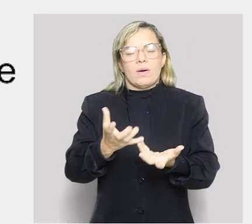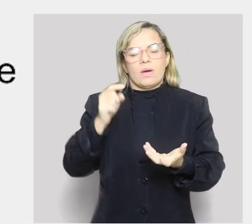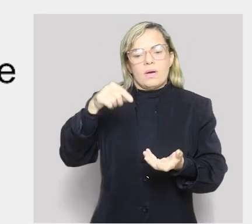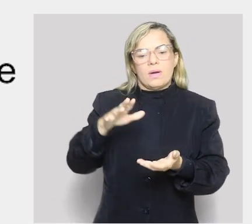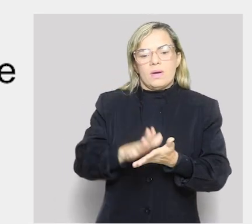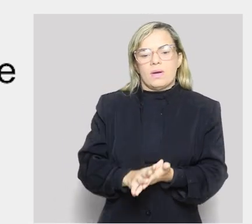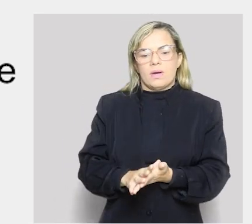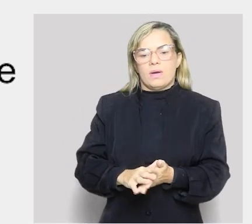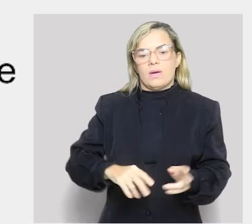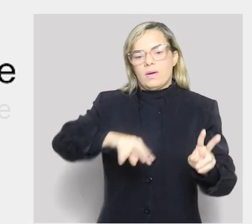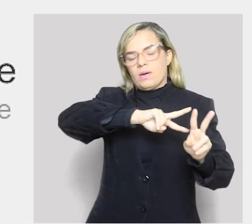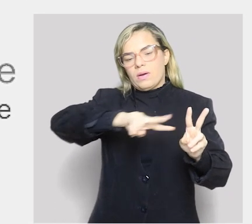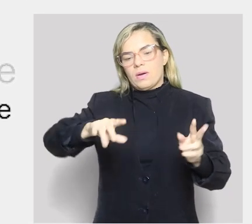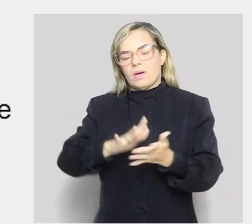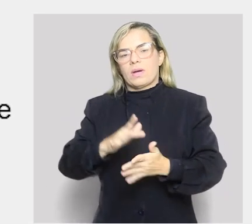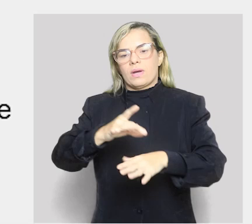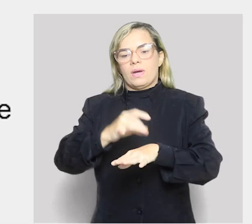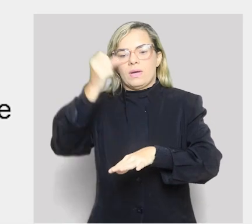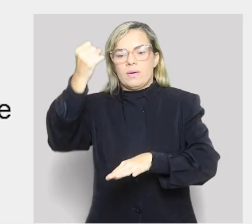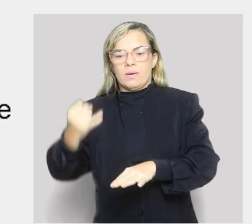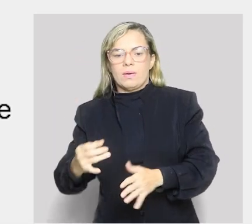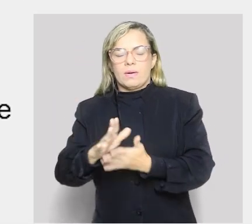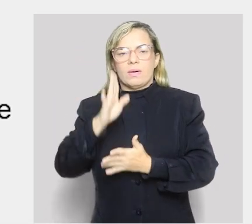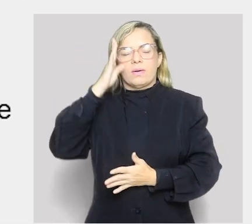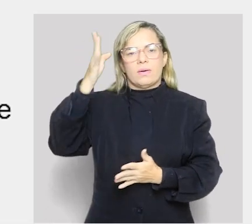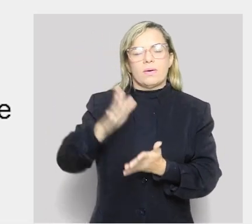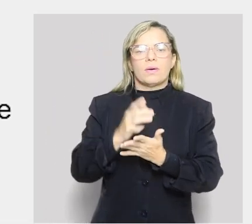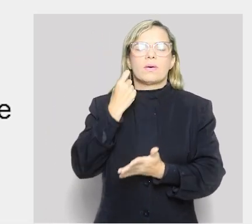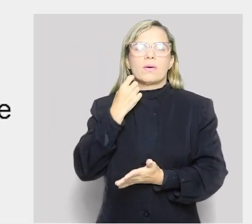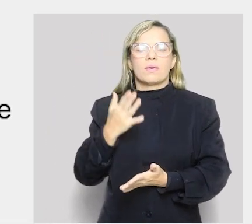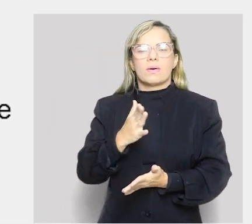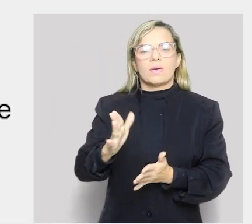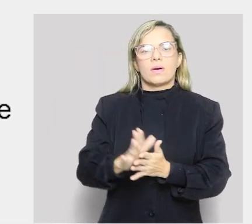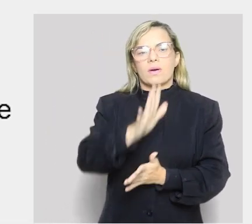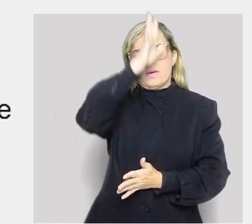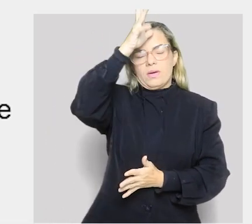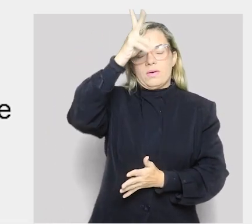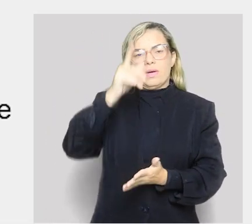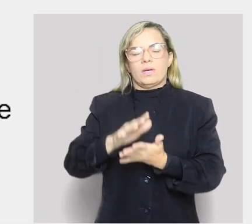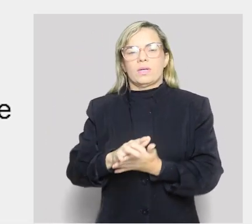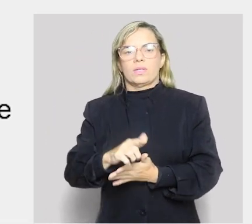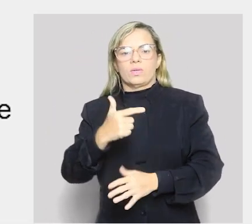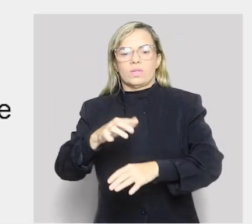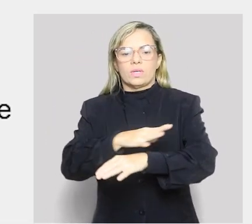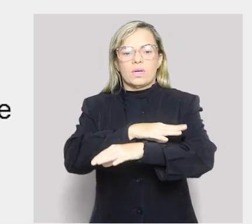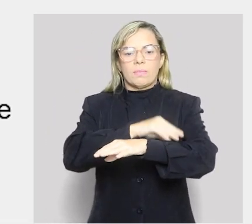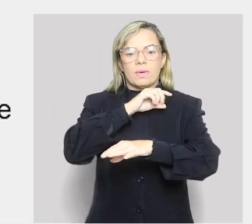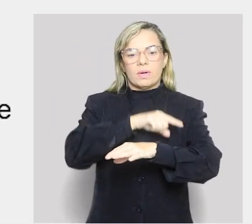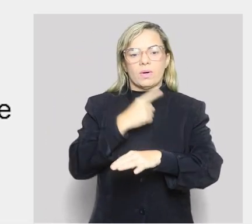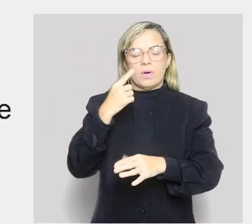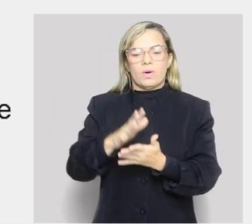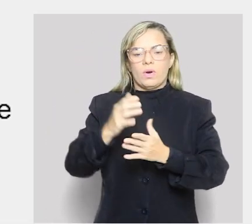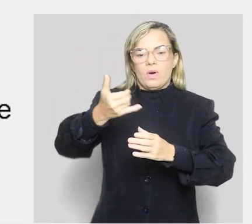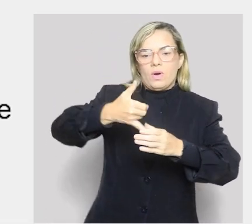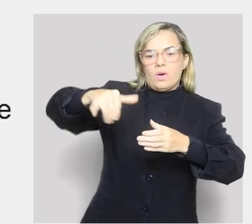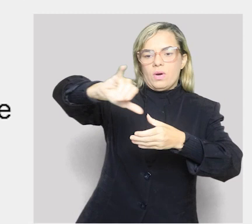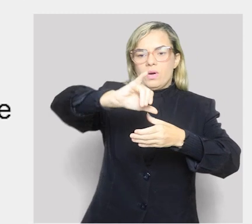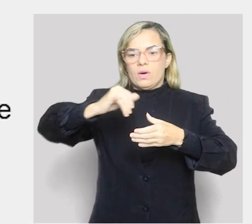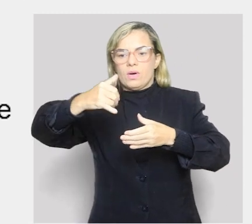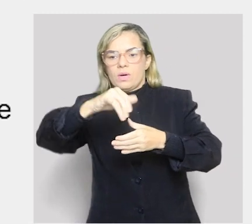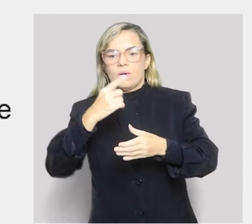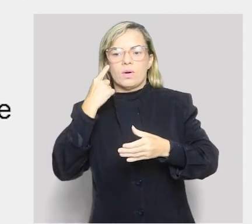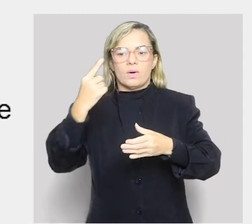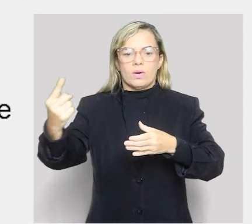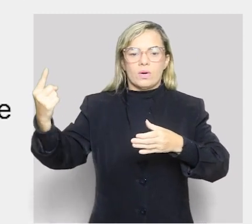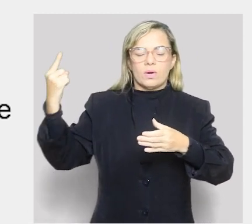principalmente peixes e frangos sem pele. Use óleo vegetal de soja, milho, girassol ou